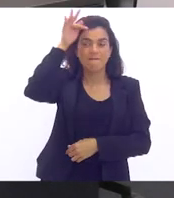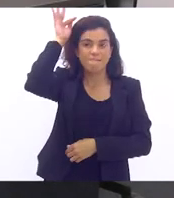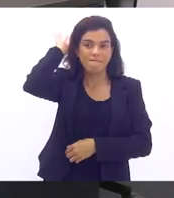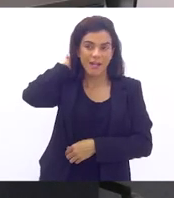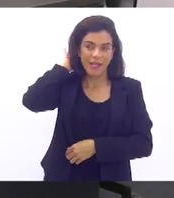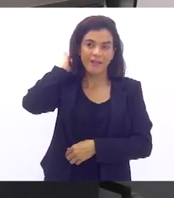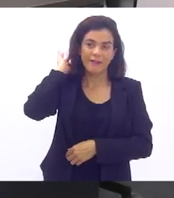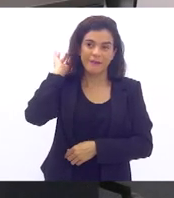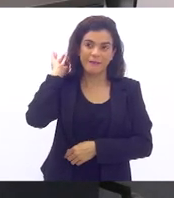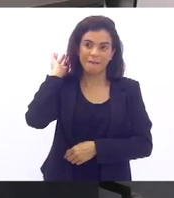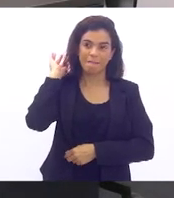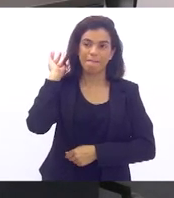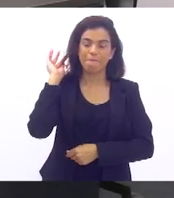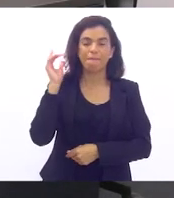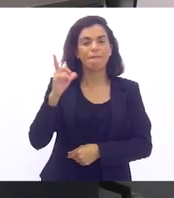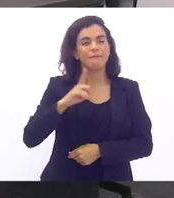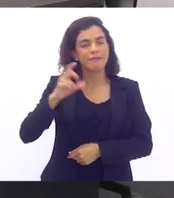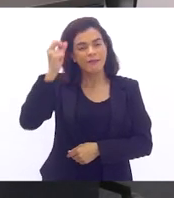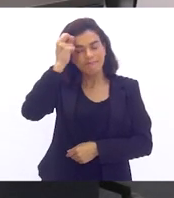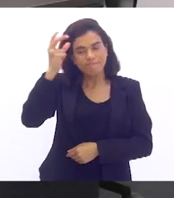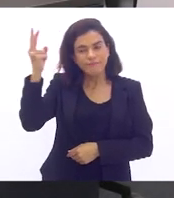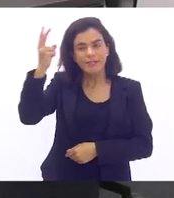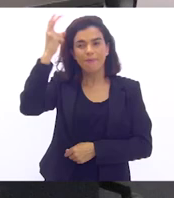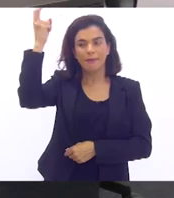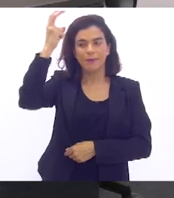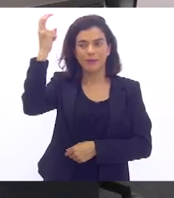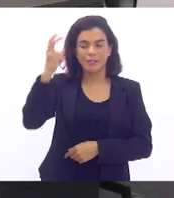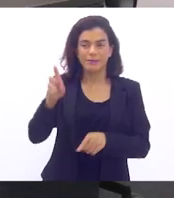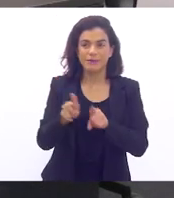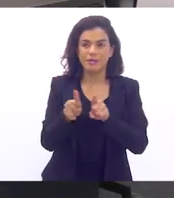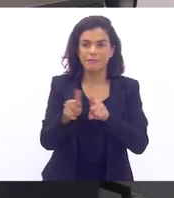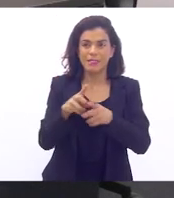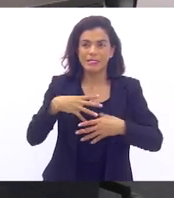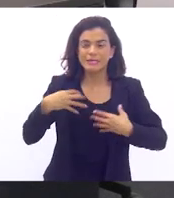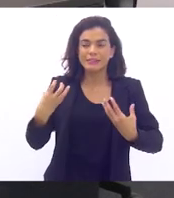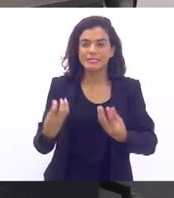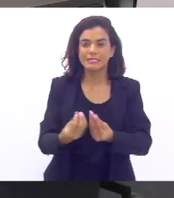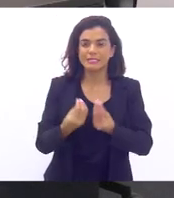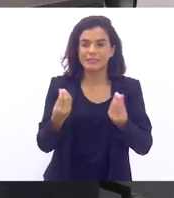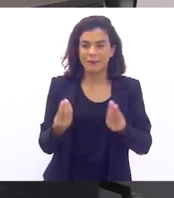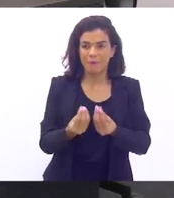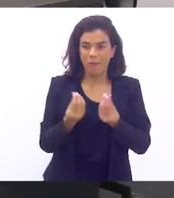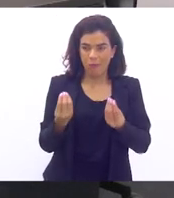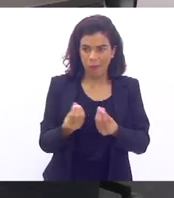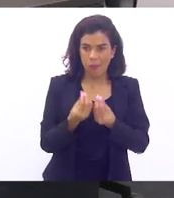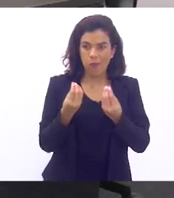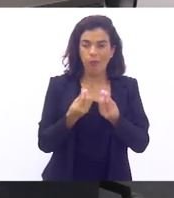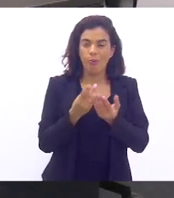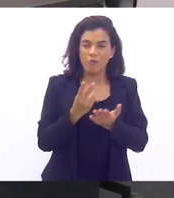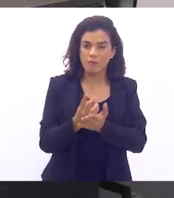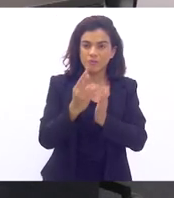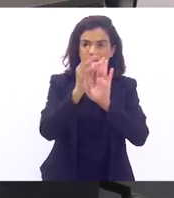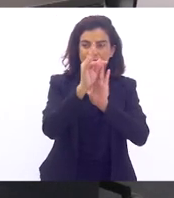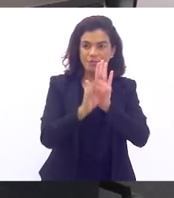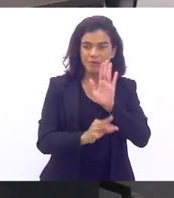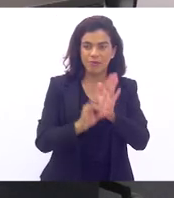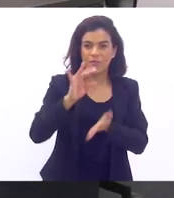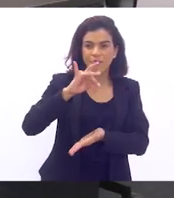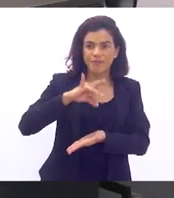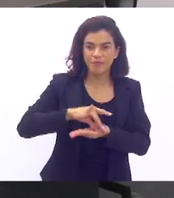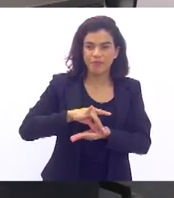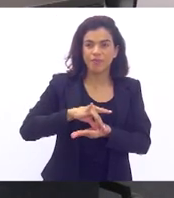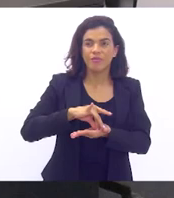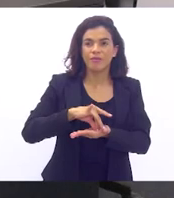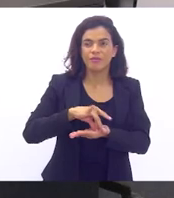que vai ter a sabedoria e Sem dúvida nenhuma sensibilidade suficiente de manter o texto original fazer aprimoração necessária